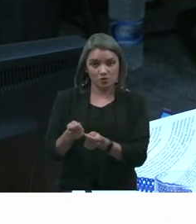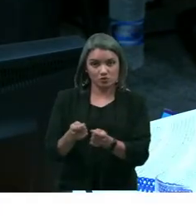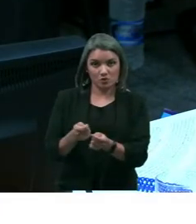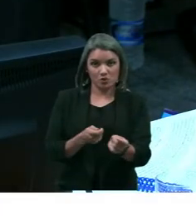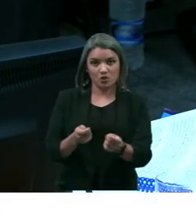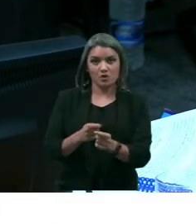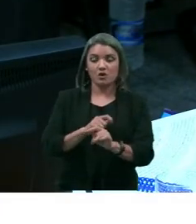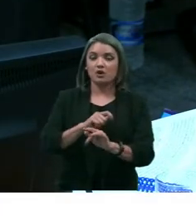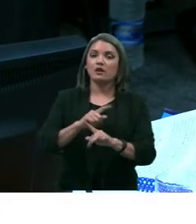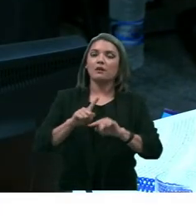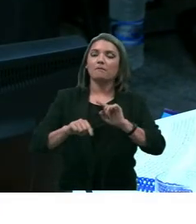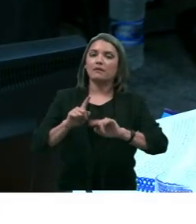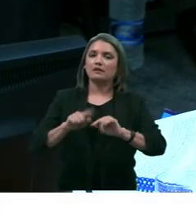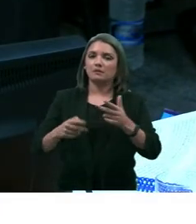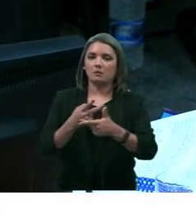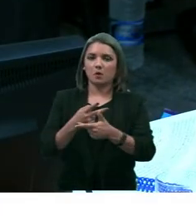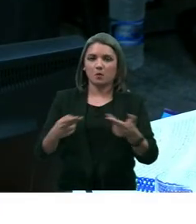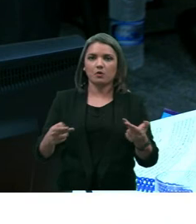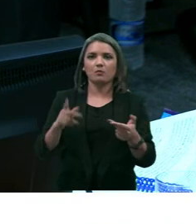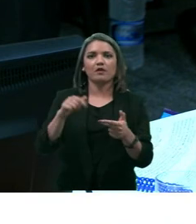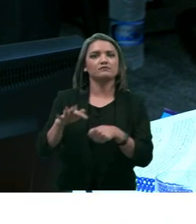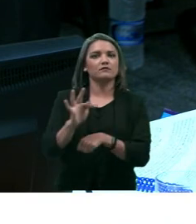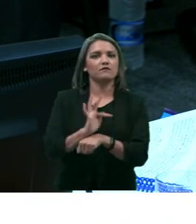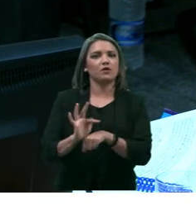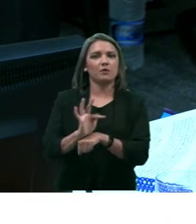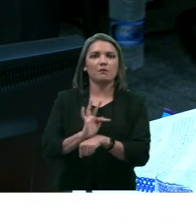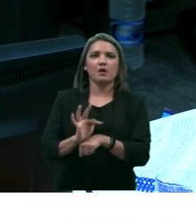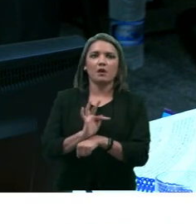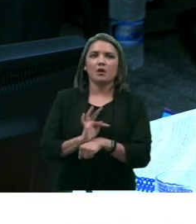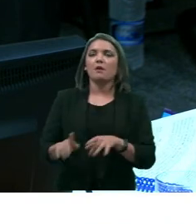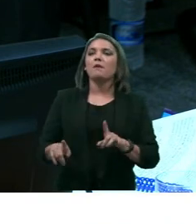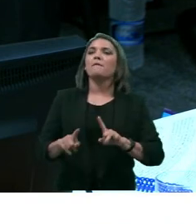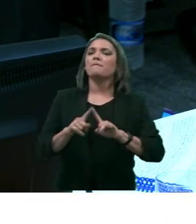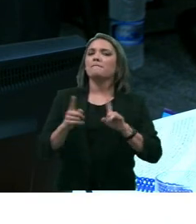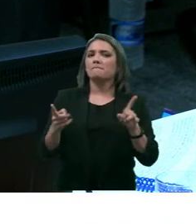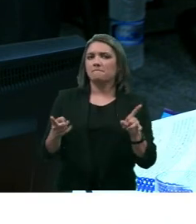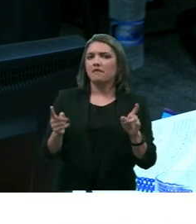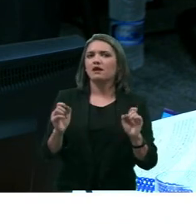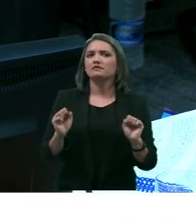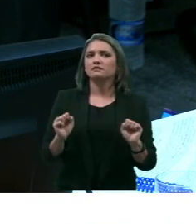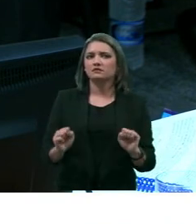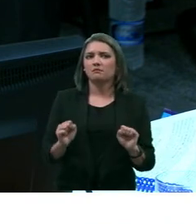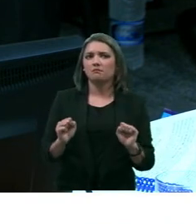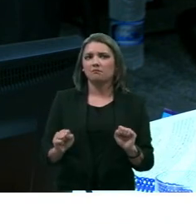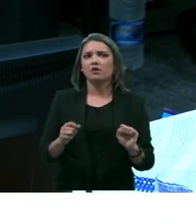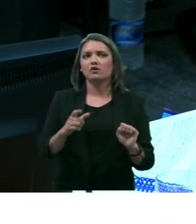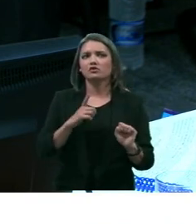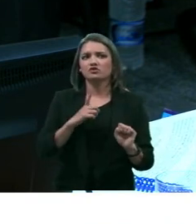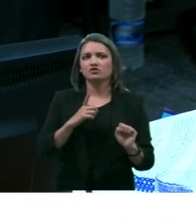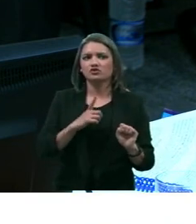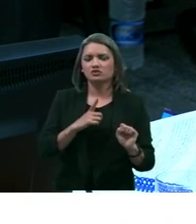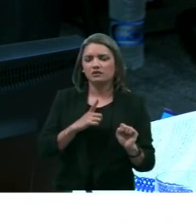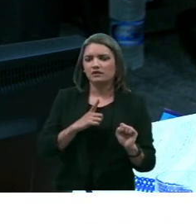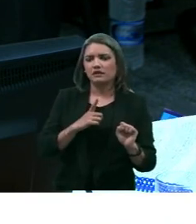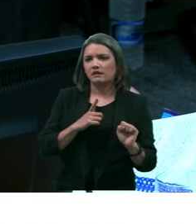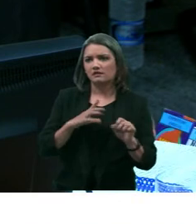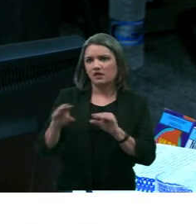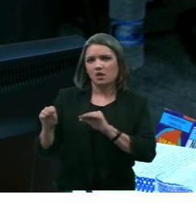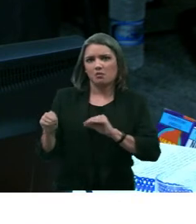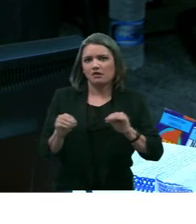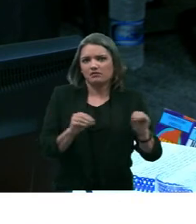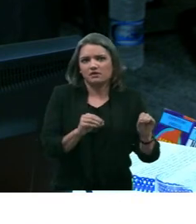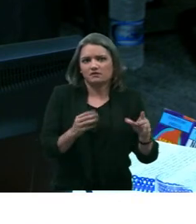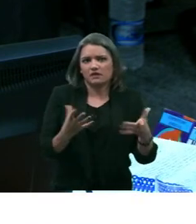apenas mera formalidade que não impede a perfectibilização do negócio jurídico com a transferência da